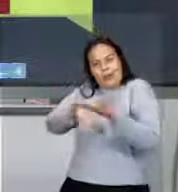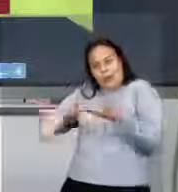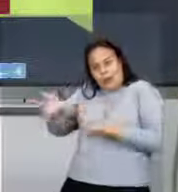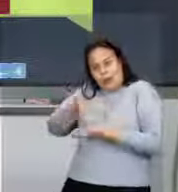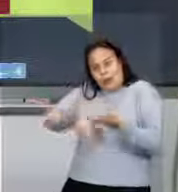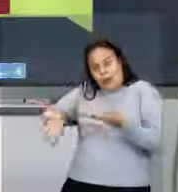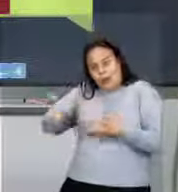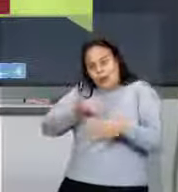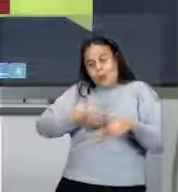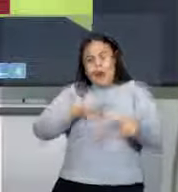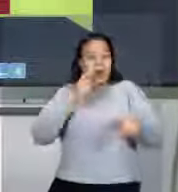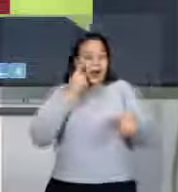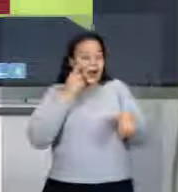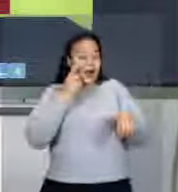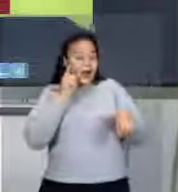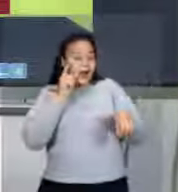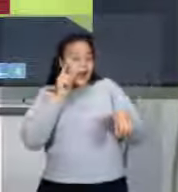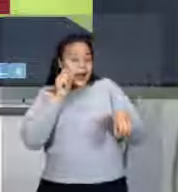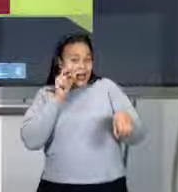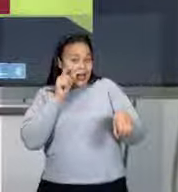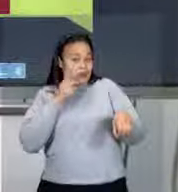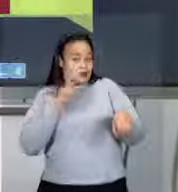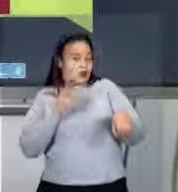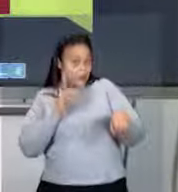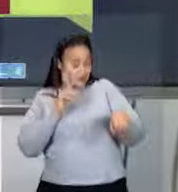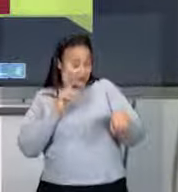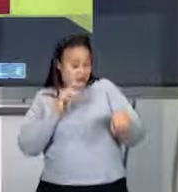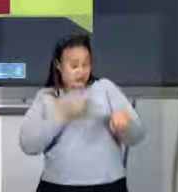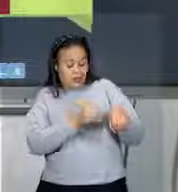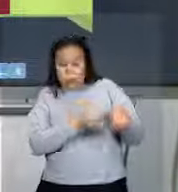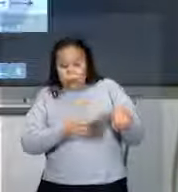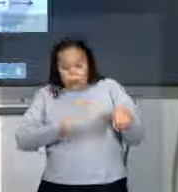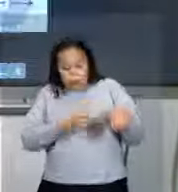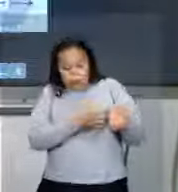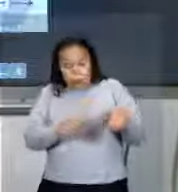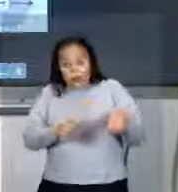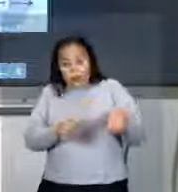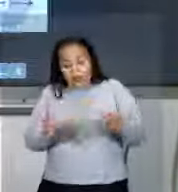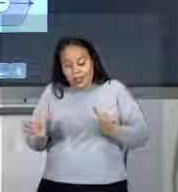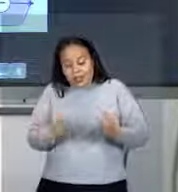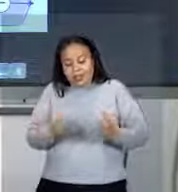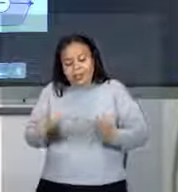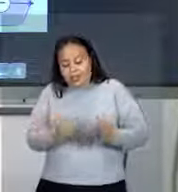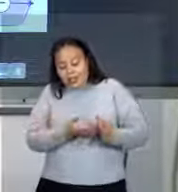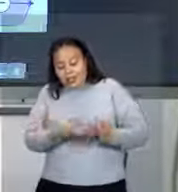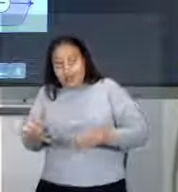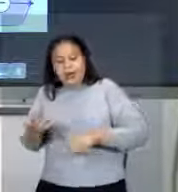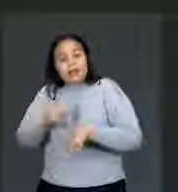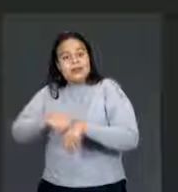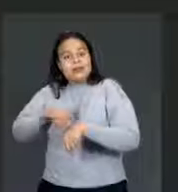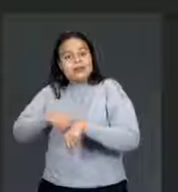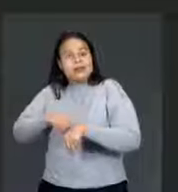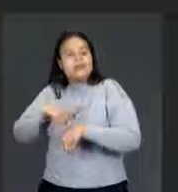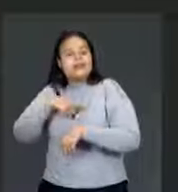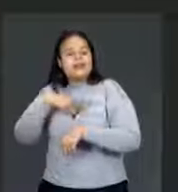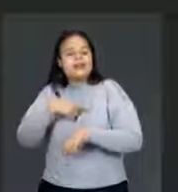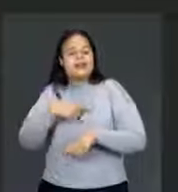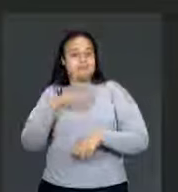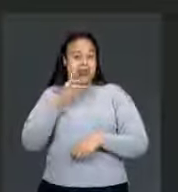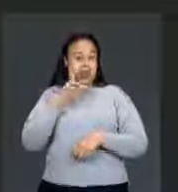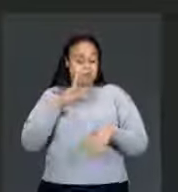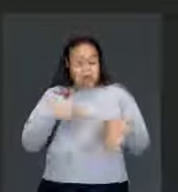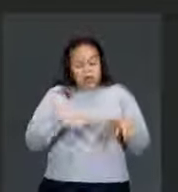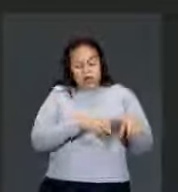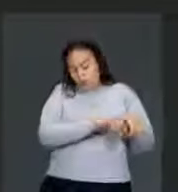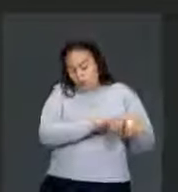área da seção transversal por unidade de tempo. Então, retomando, temos um corte, uma